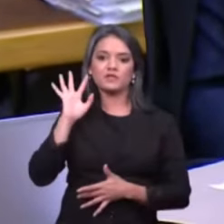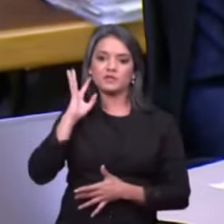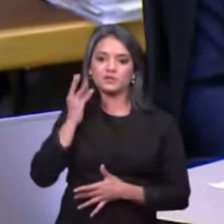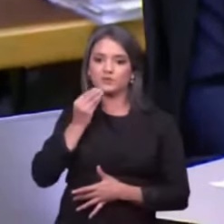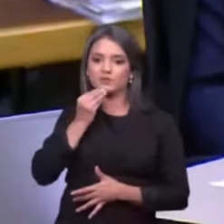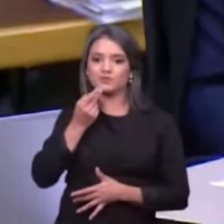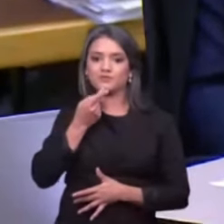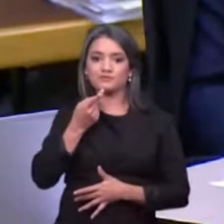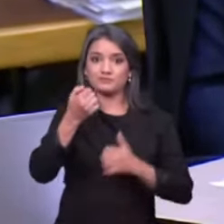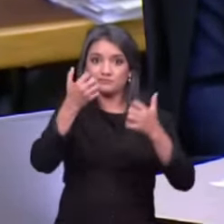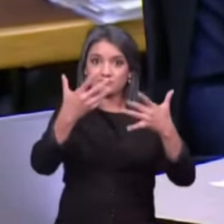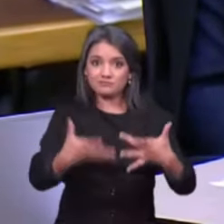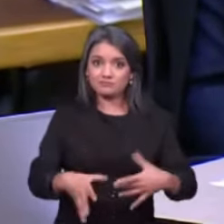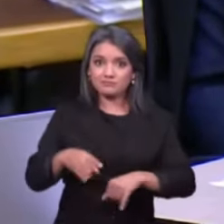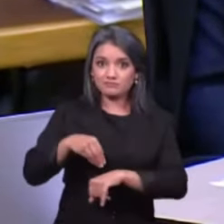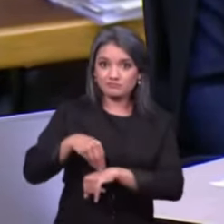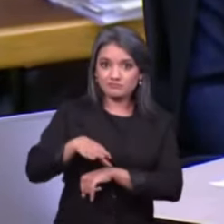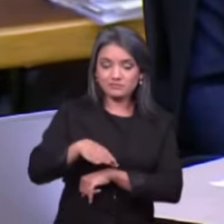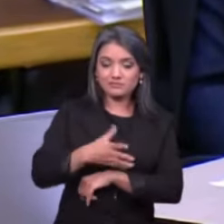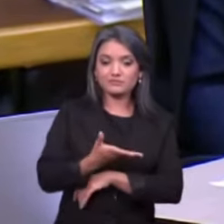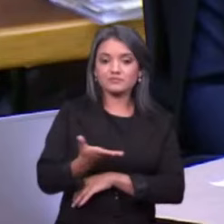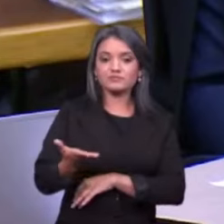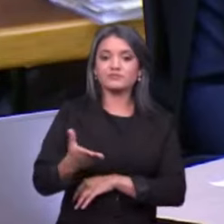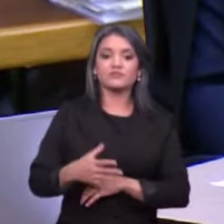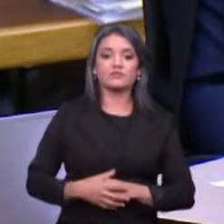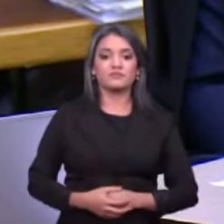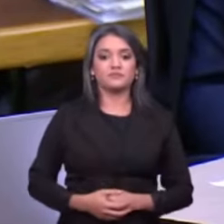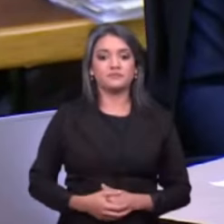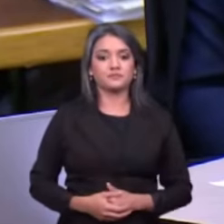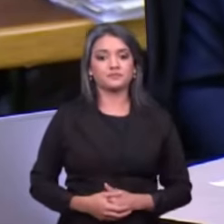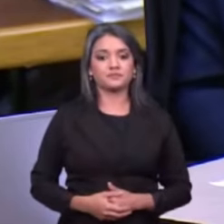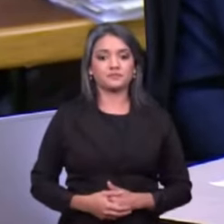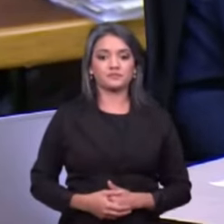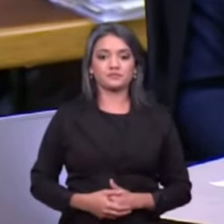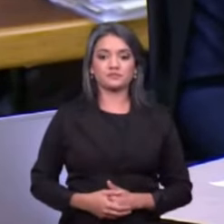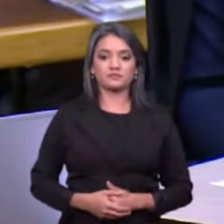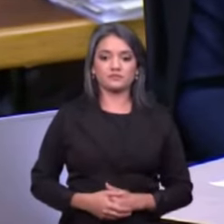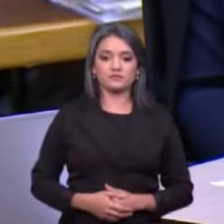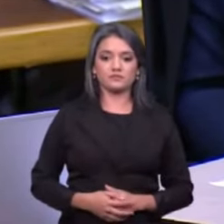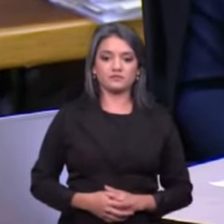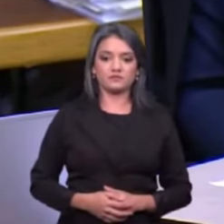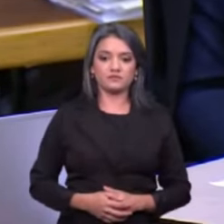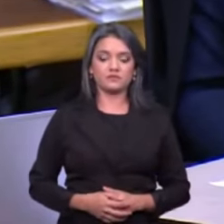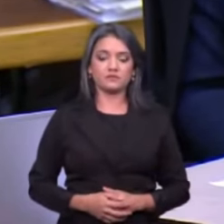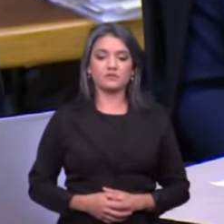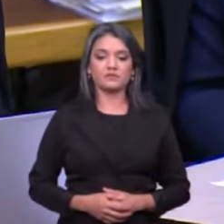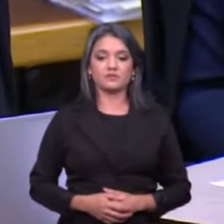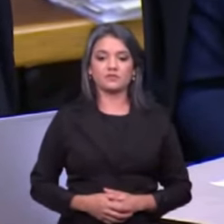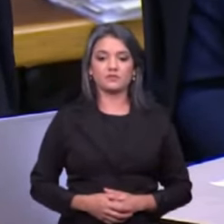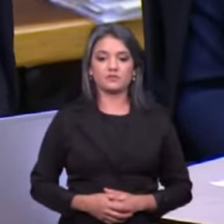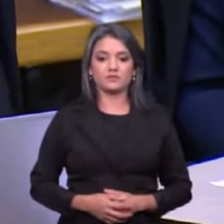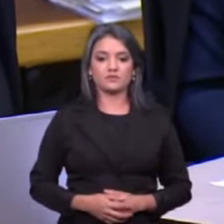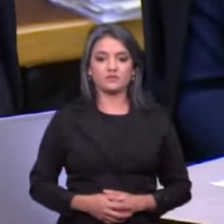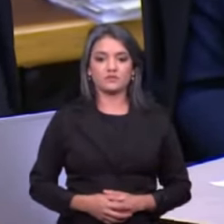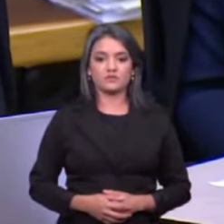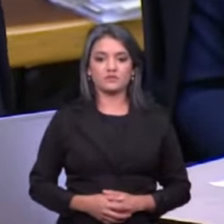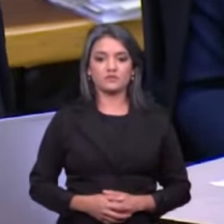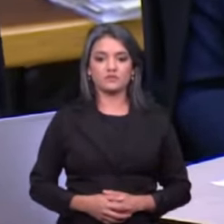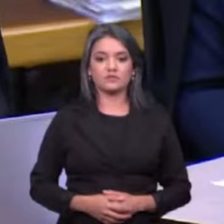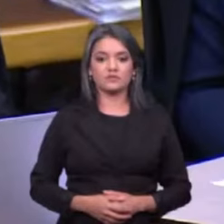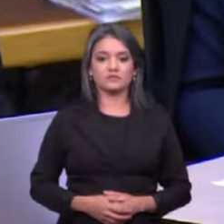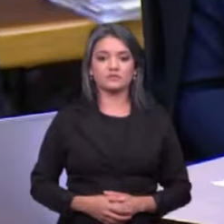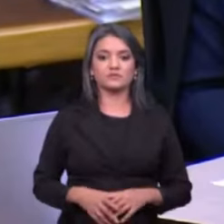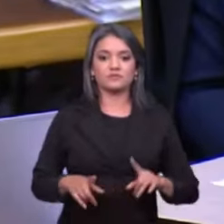para todos, na verdade, o que nós, já há uma maioria em relação a esse ponto